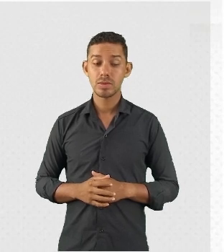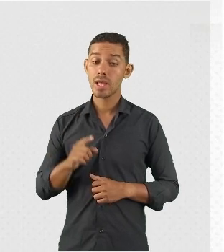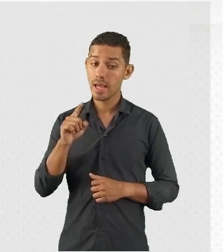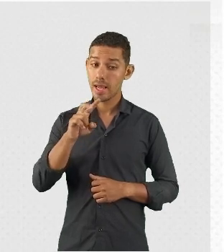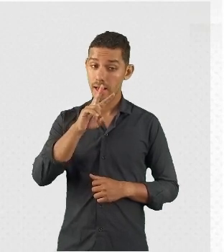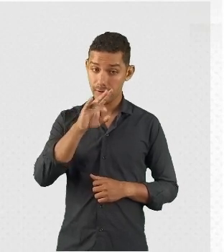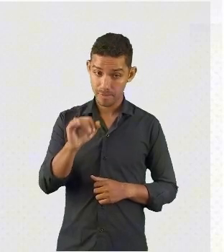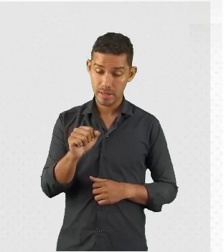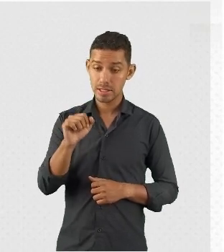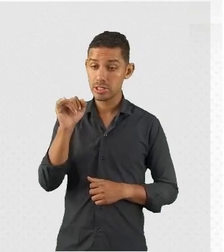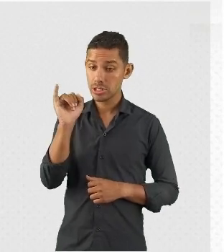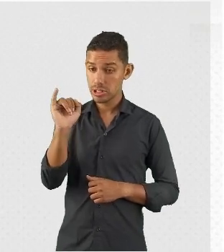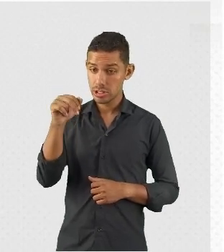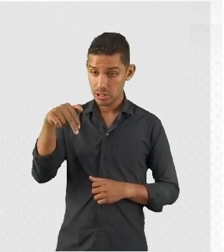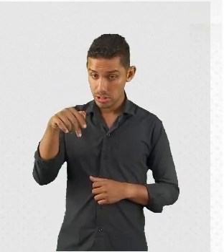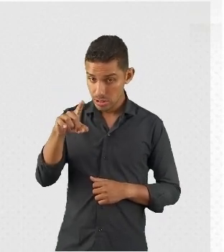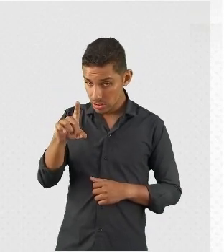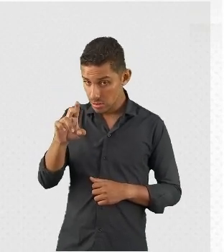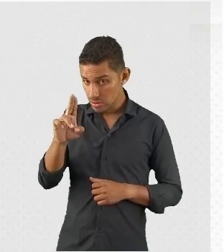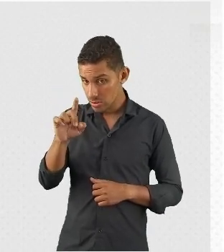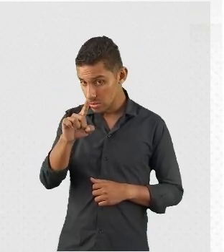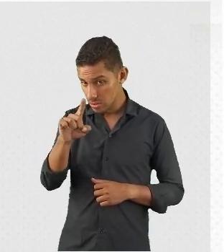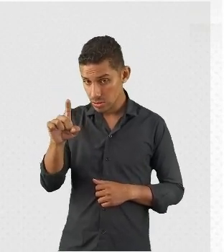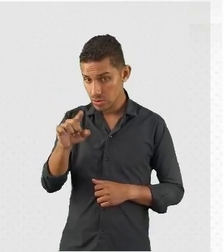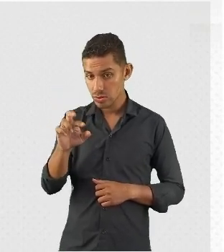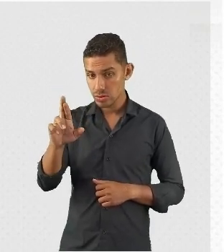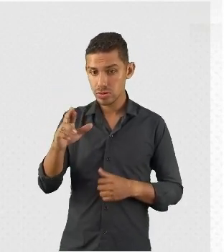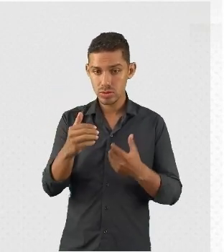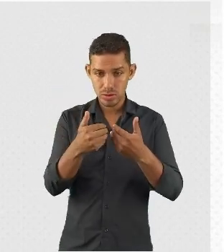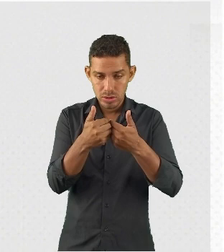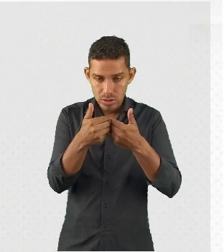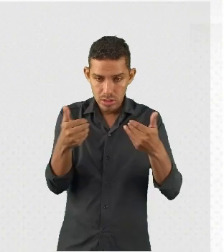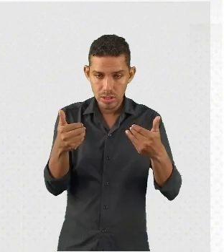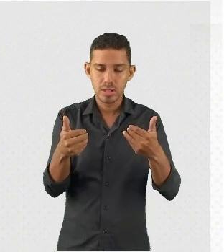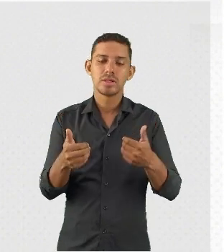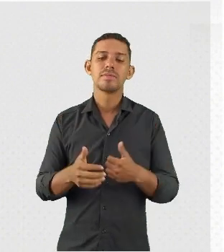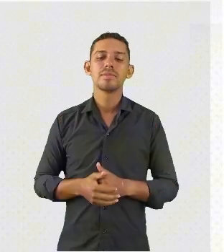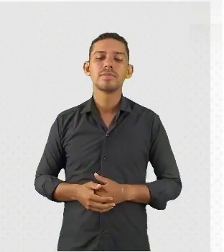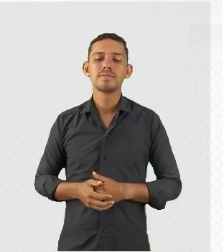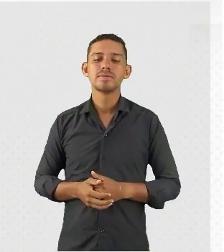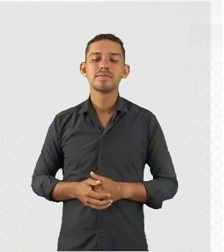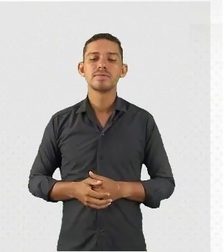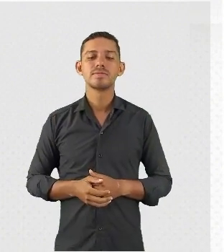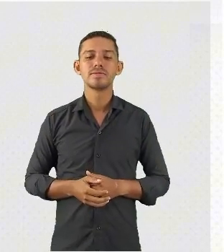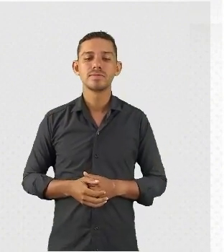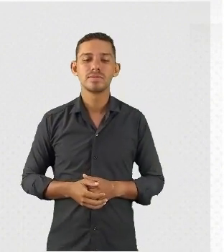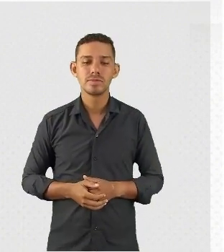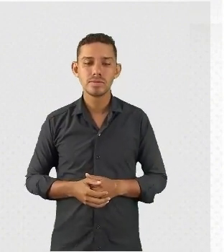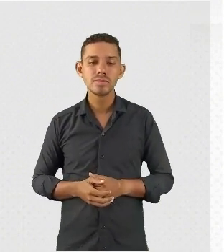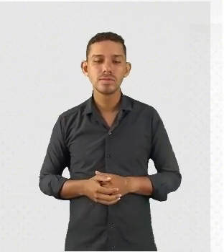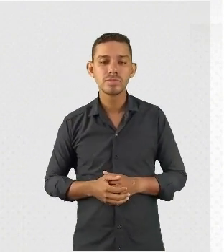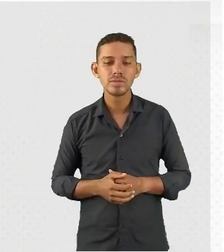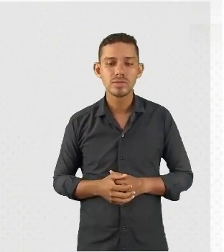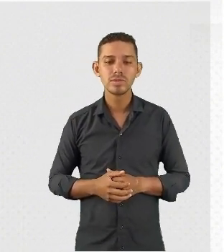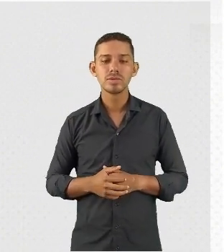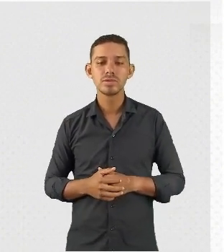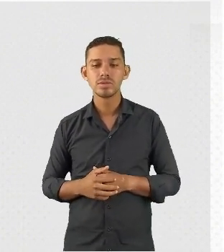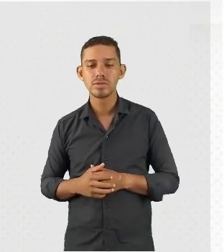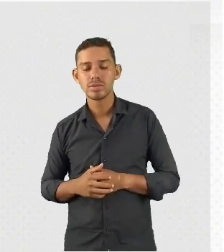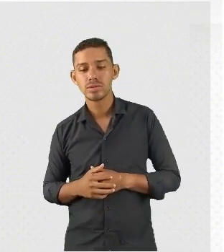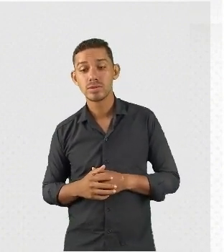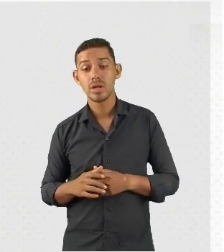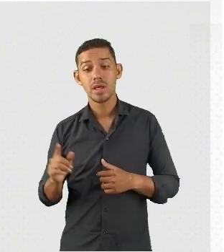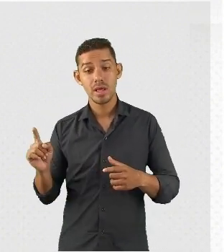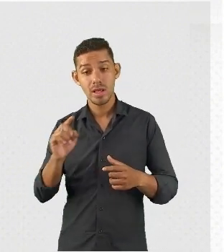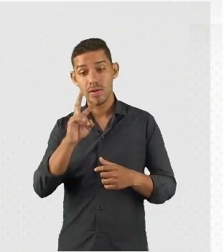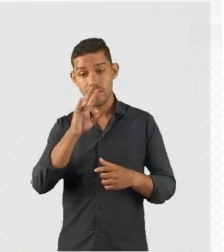a separação de cargas aqui, ó. Esse aqui que vai separar as cargas, ele foi